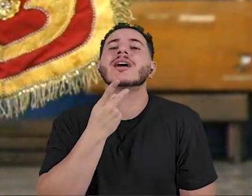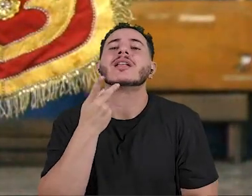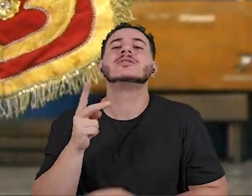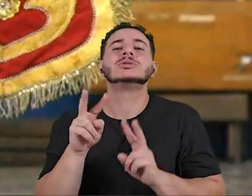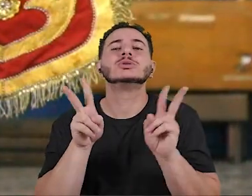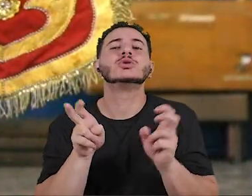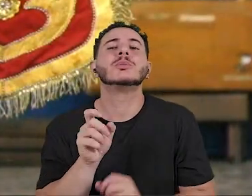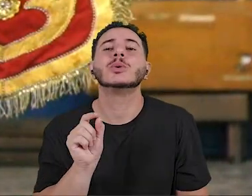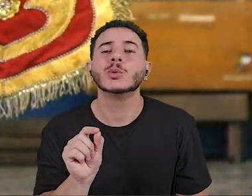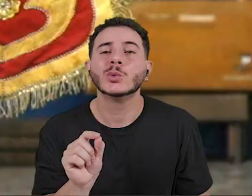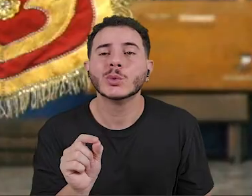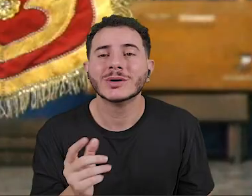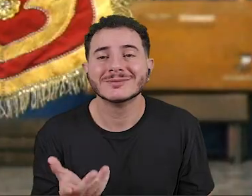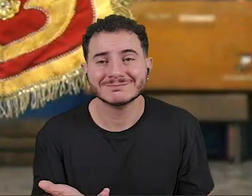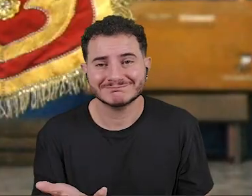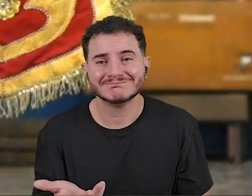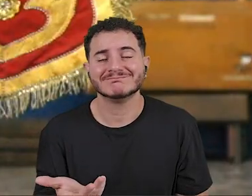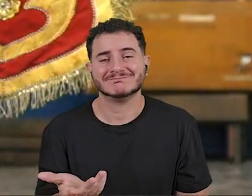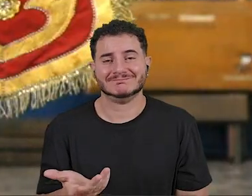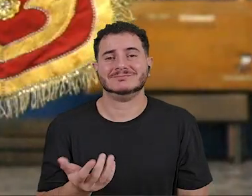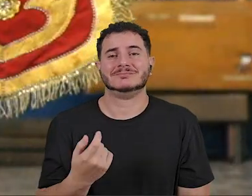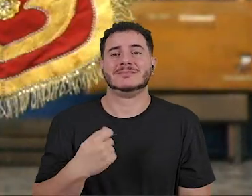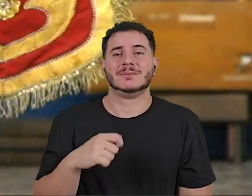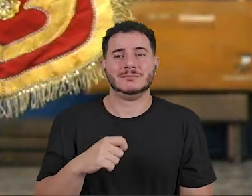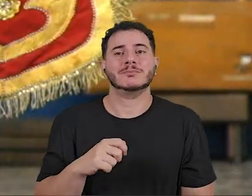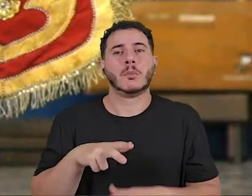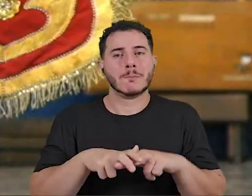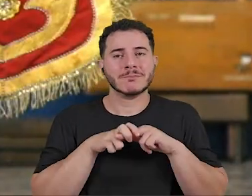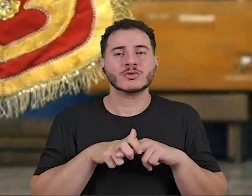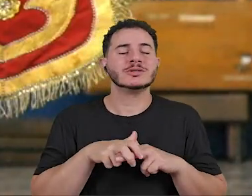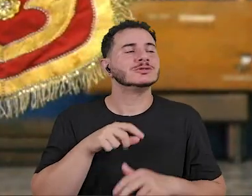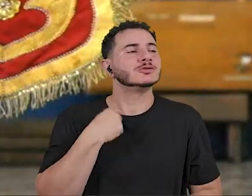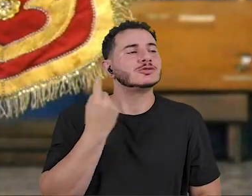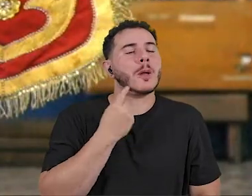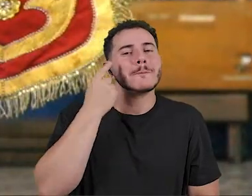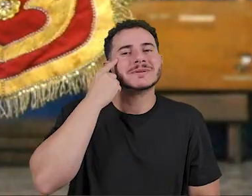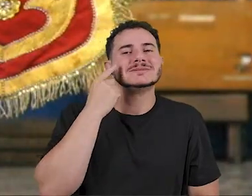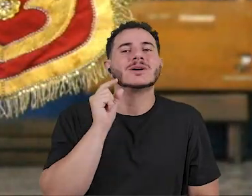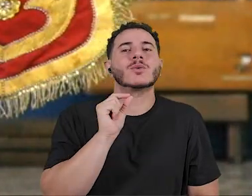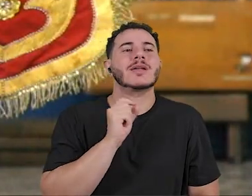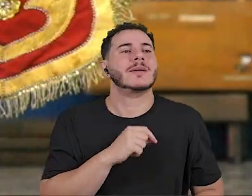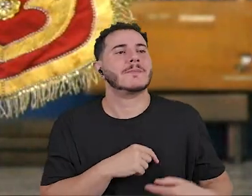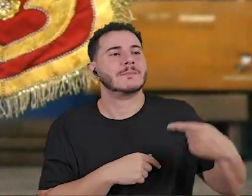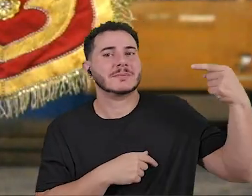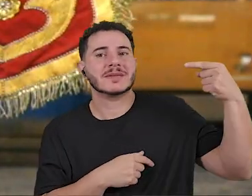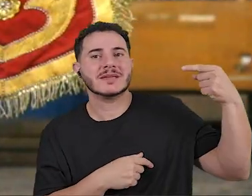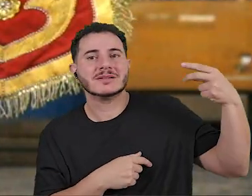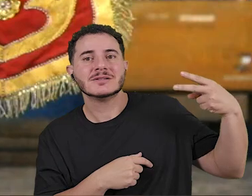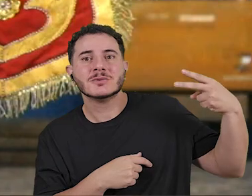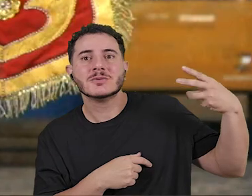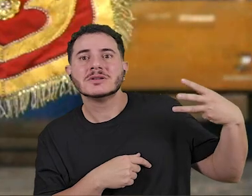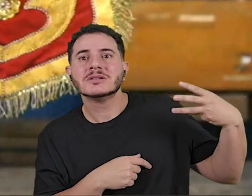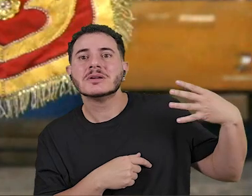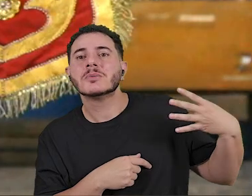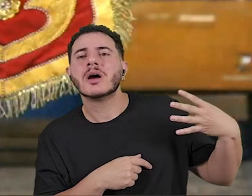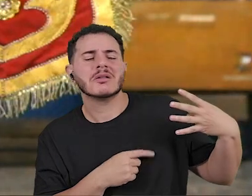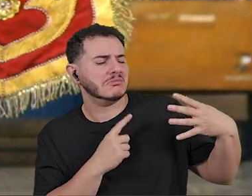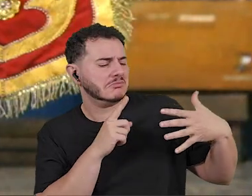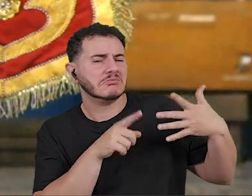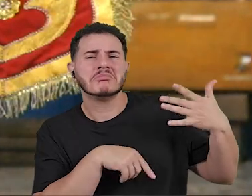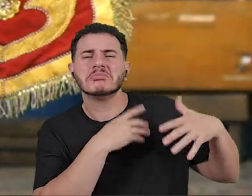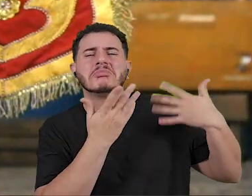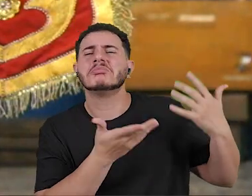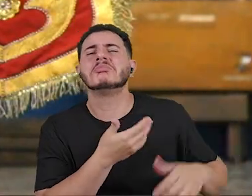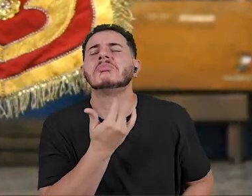lá, primeiro, segundo, terceiro, quarto, não importa. O que importa é: você está se sentindo bem aqui?